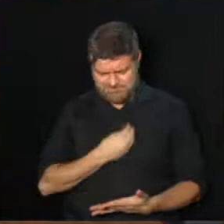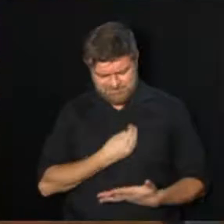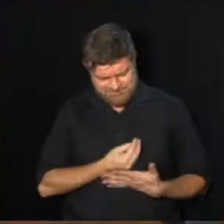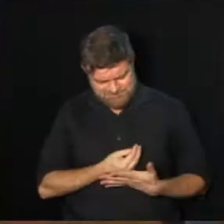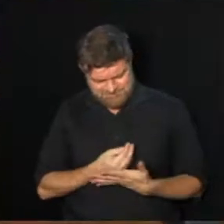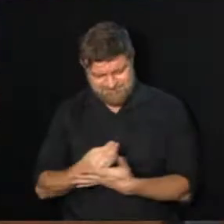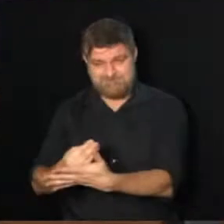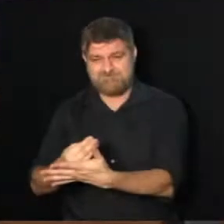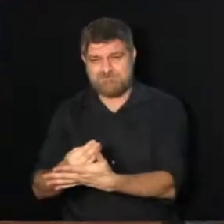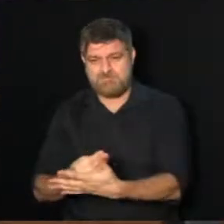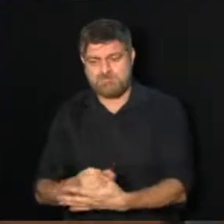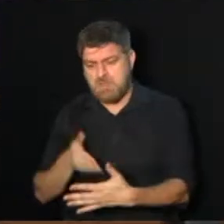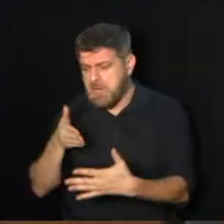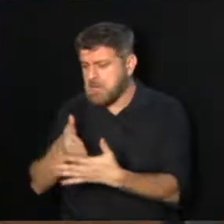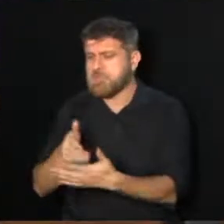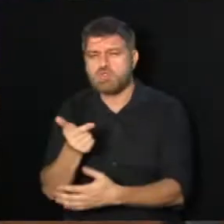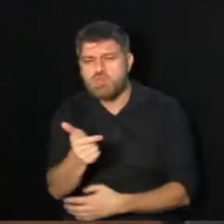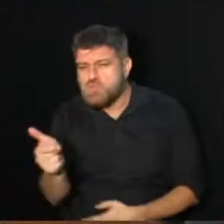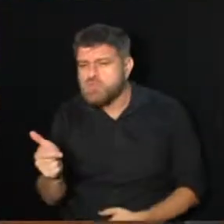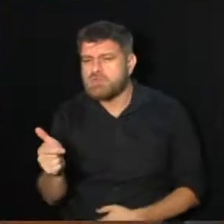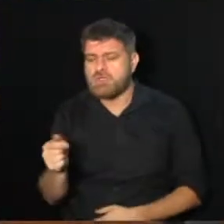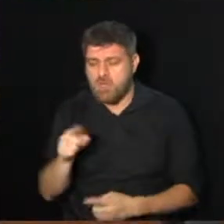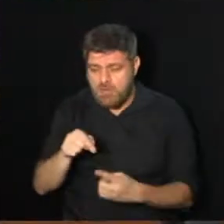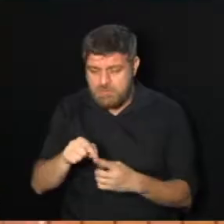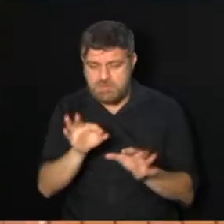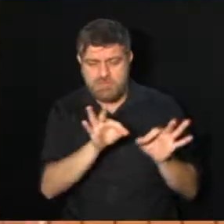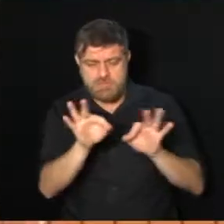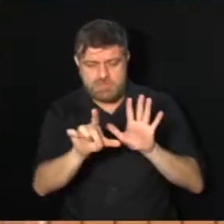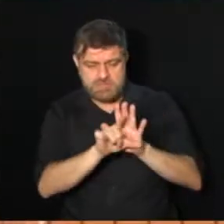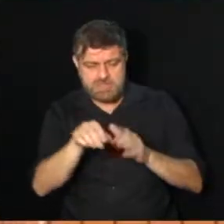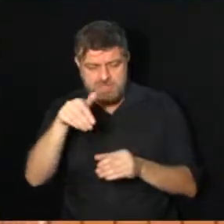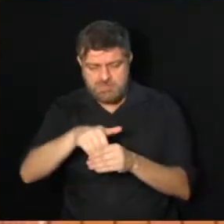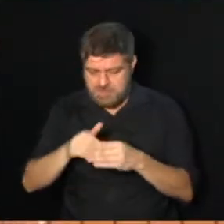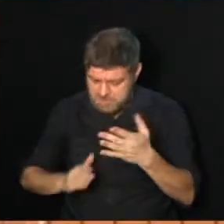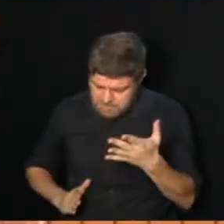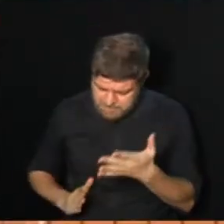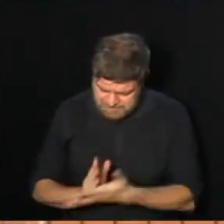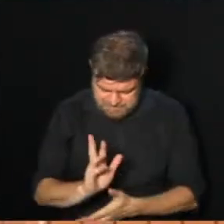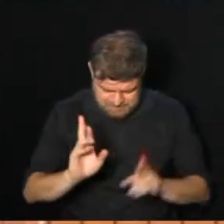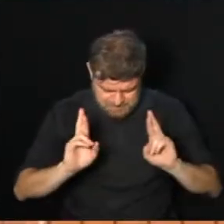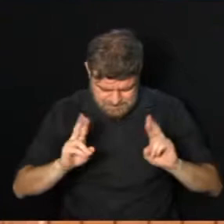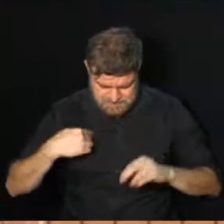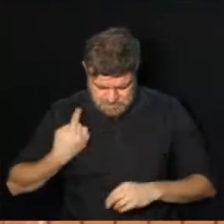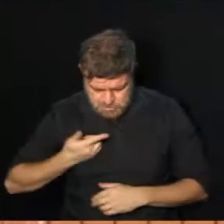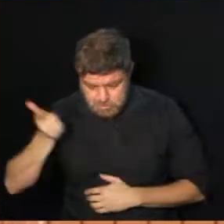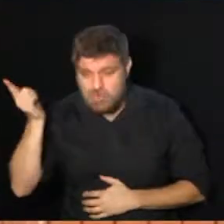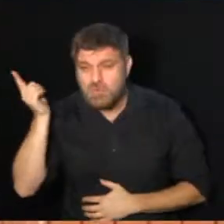ilimitada para que esse projeto possa ser aprovado e para que a gente possa